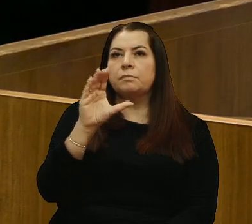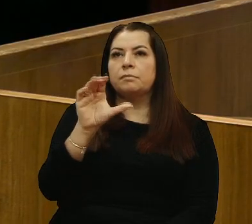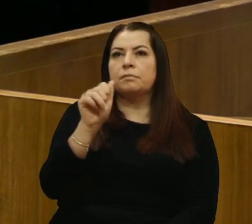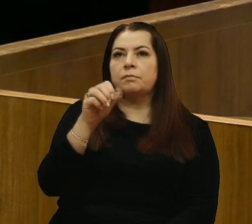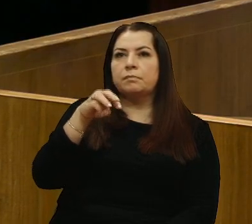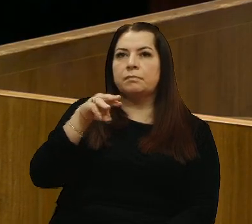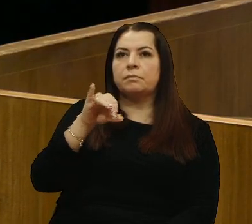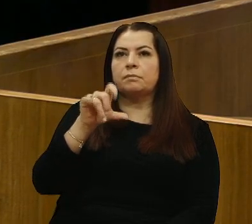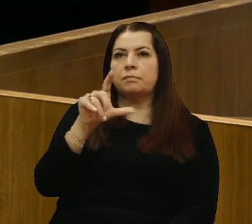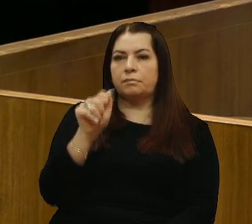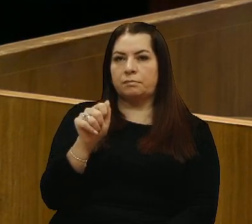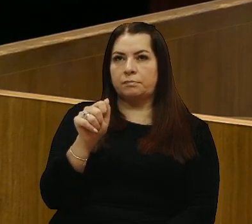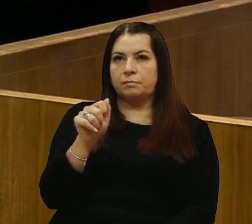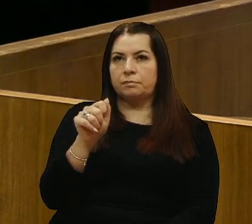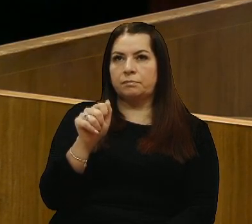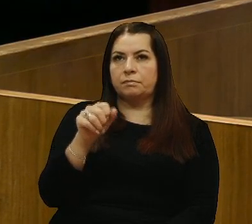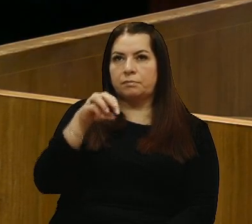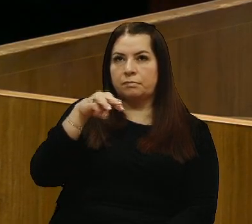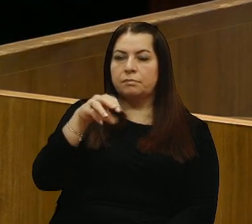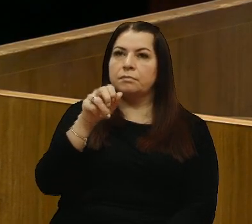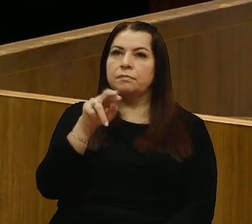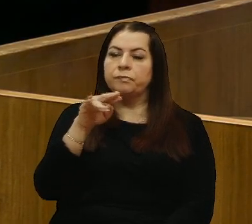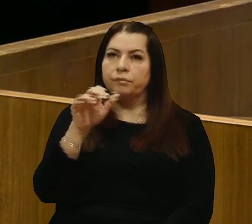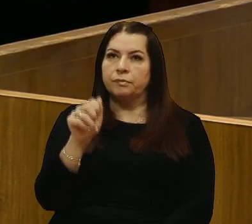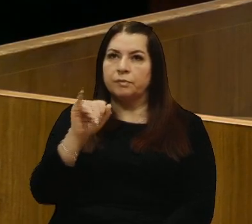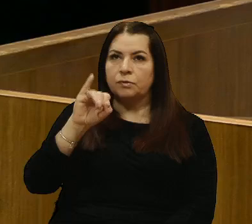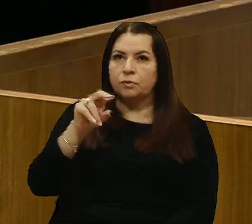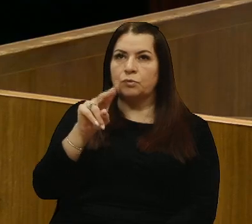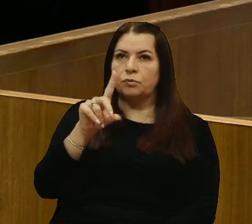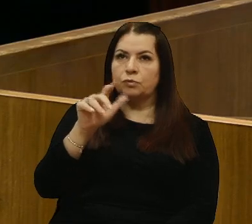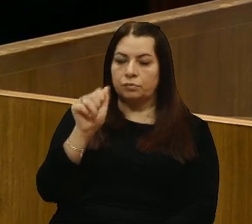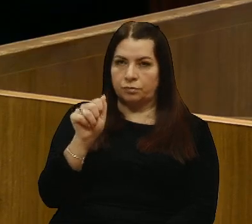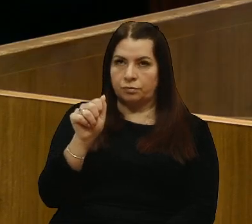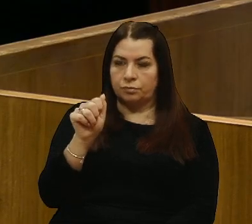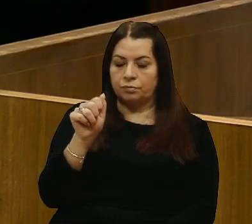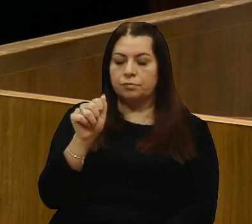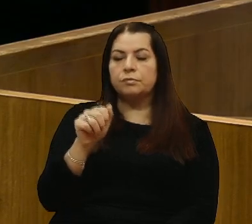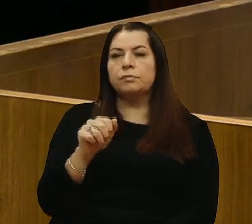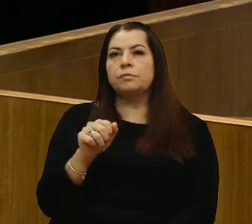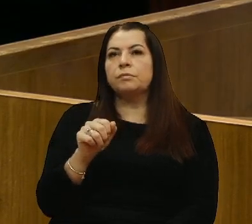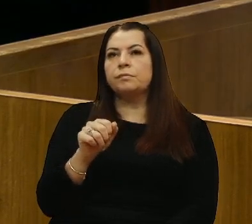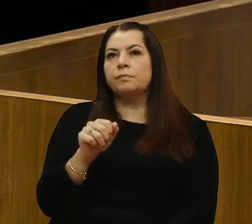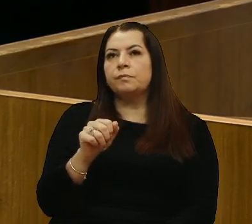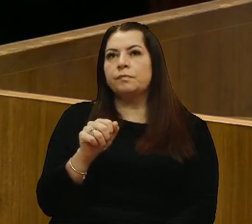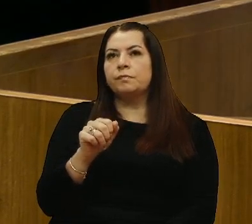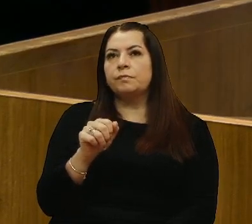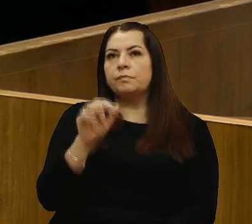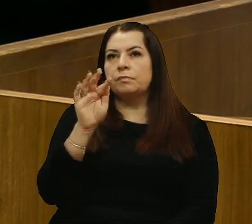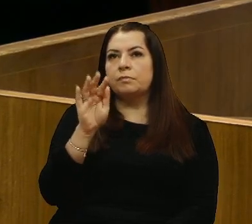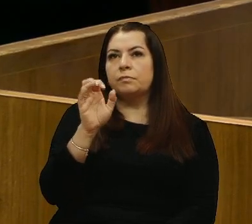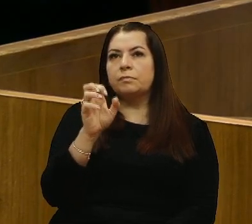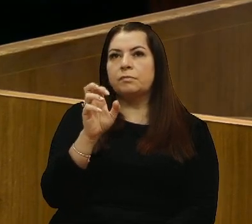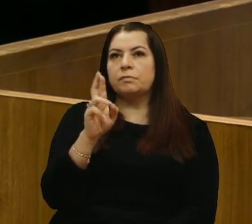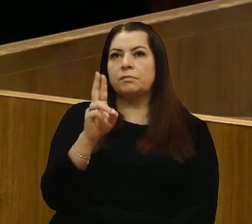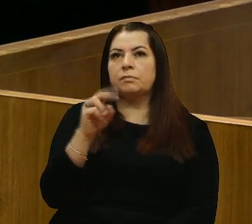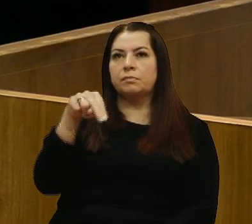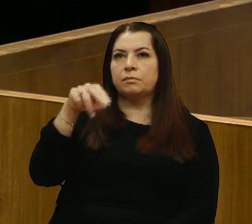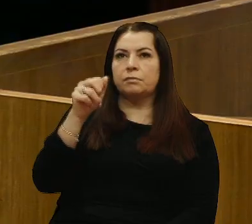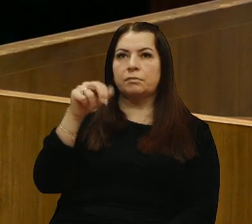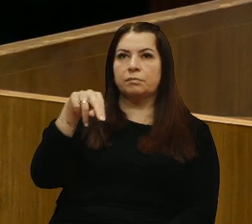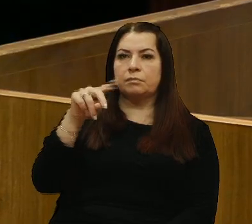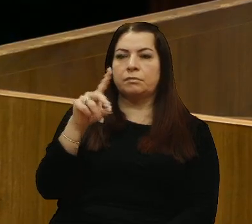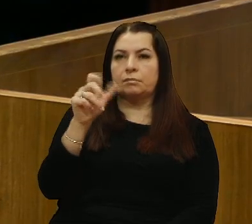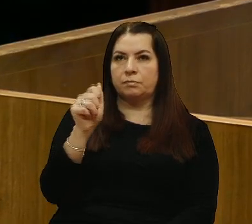Camila Gambaro, Maria Júlia Inácia, Fernanda Regiane